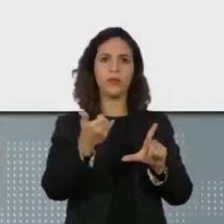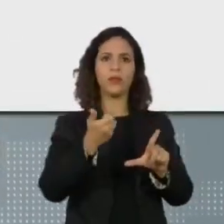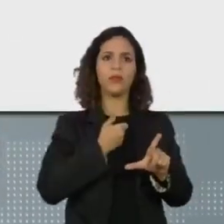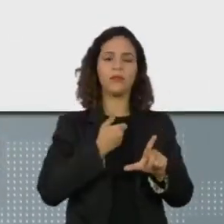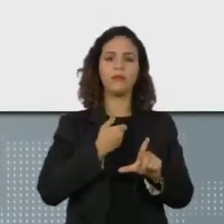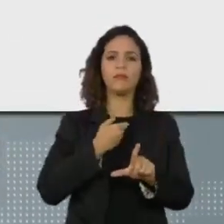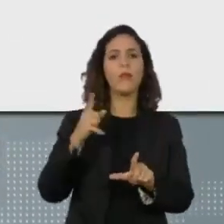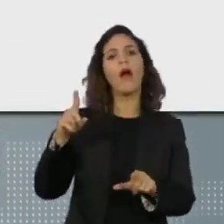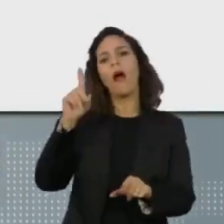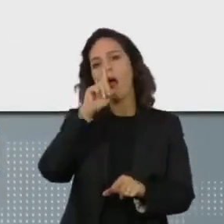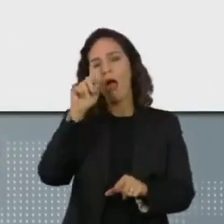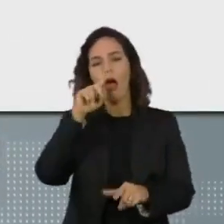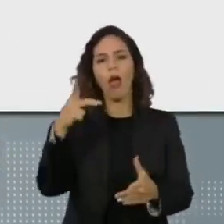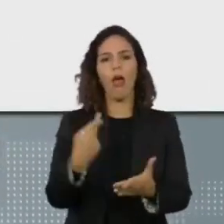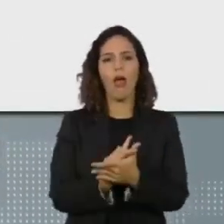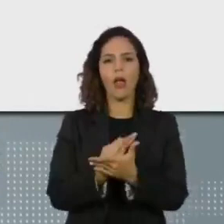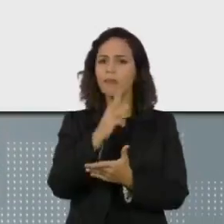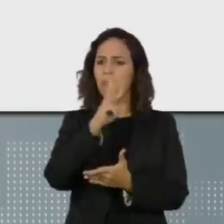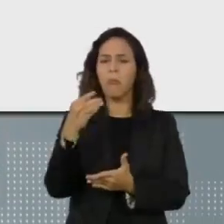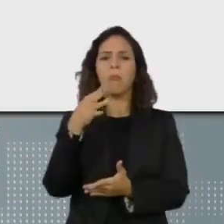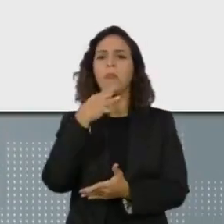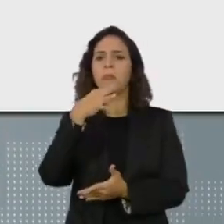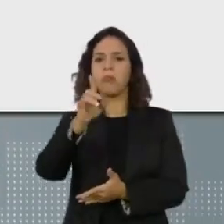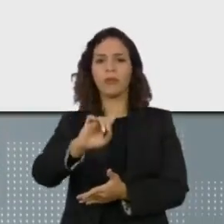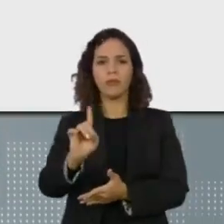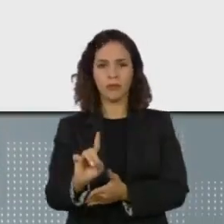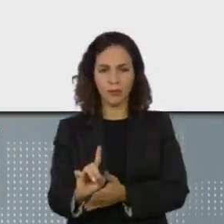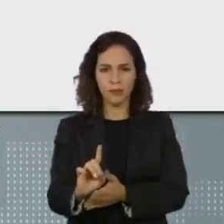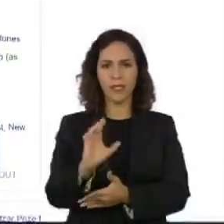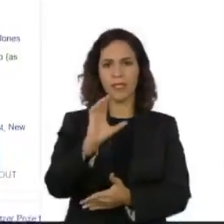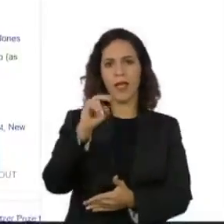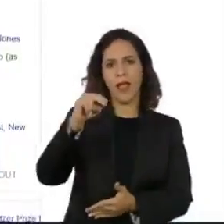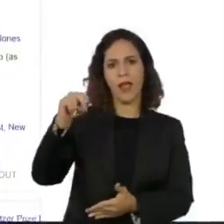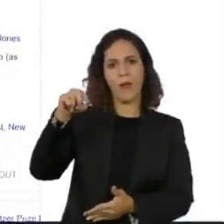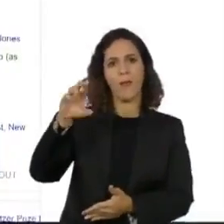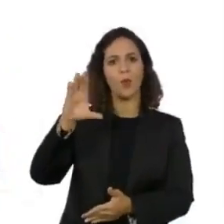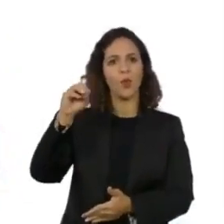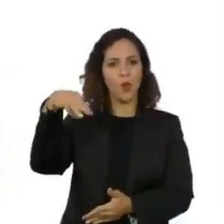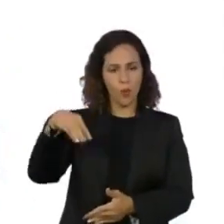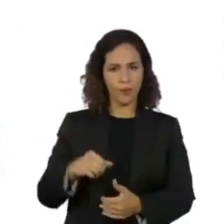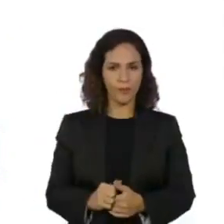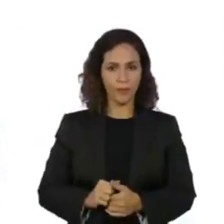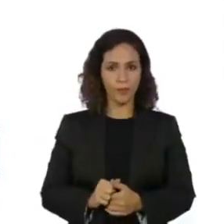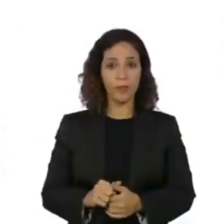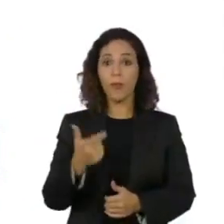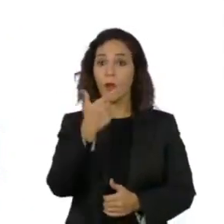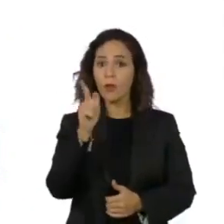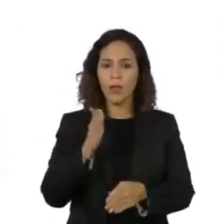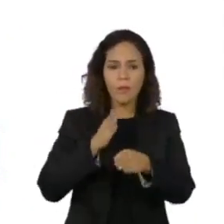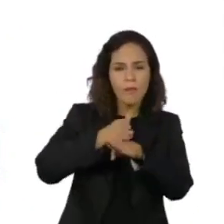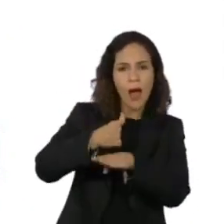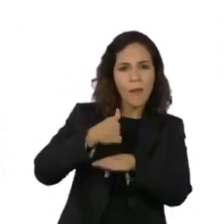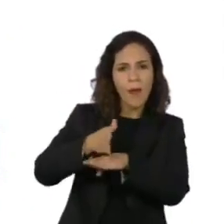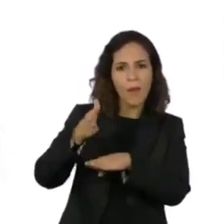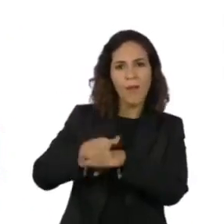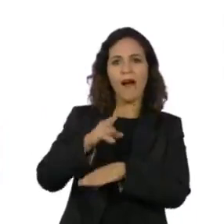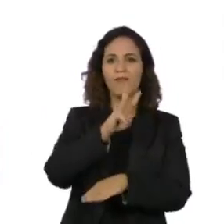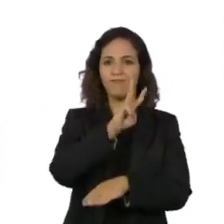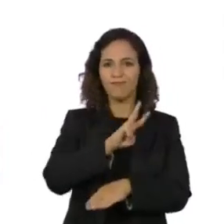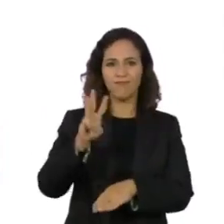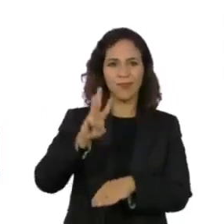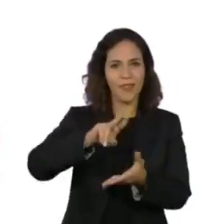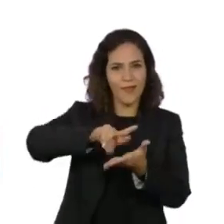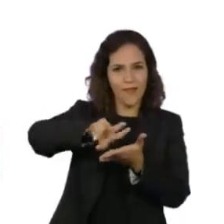erro rápido domínio desconhecido cnn.com enquanto as visitas ao New York Times